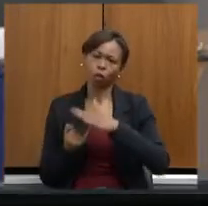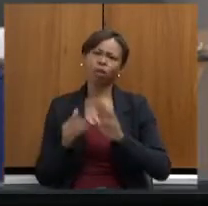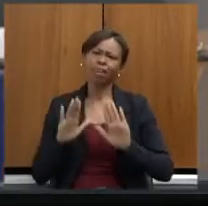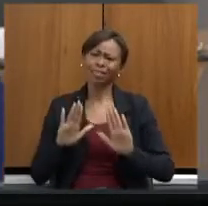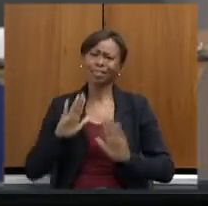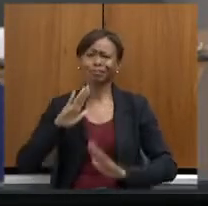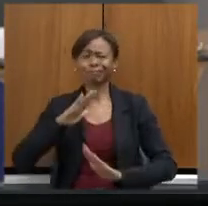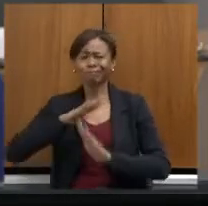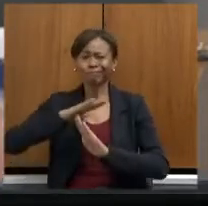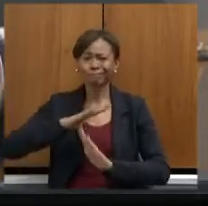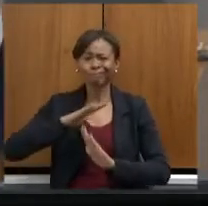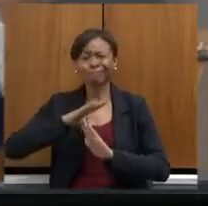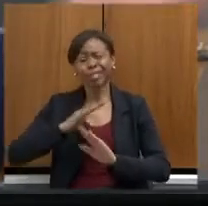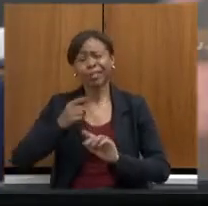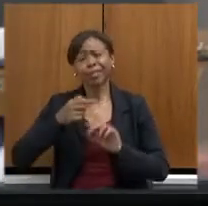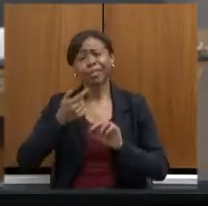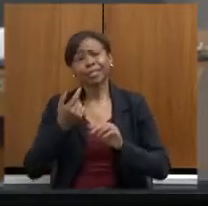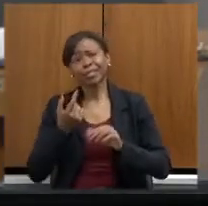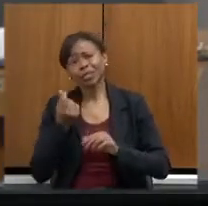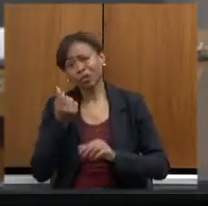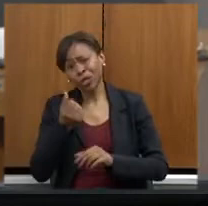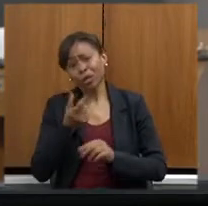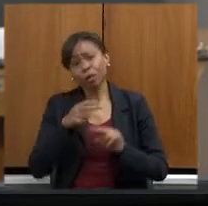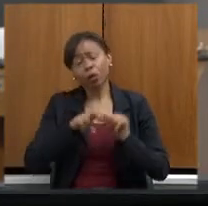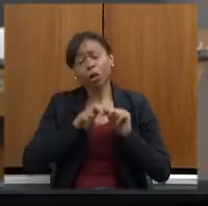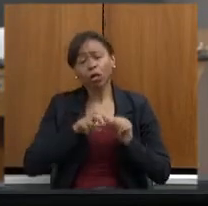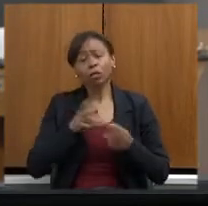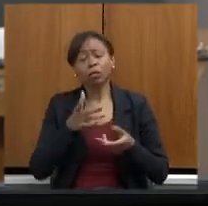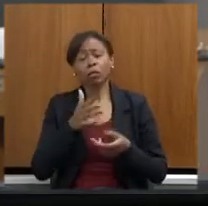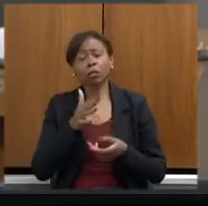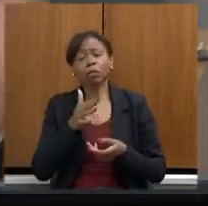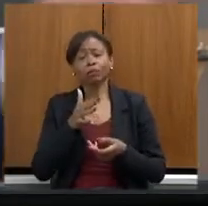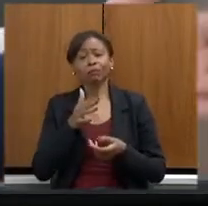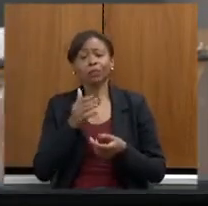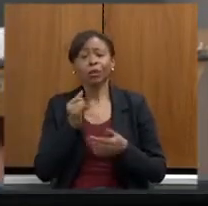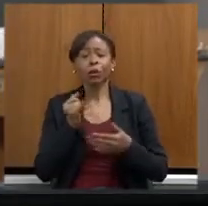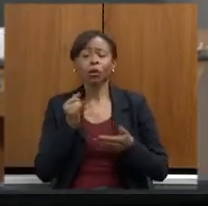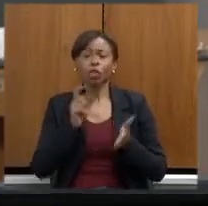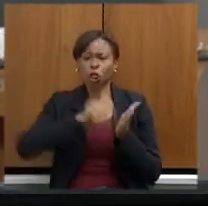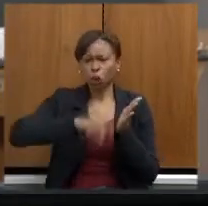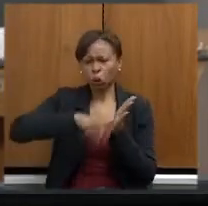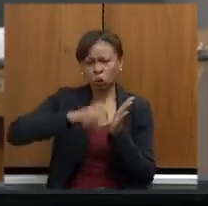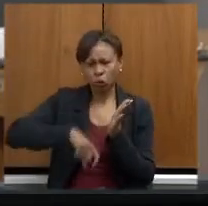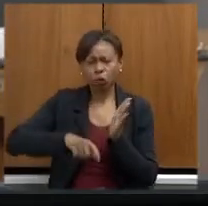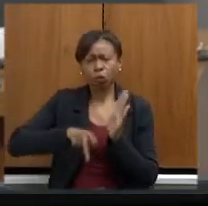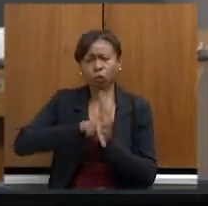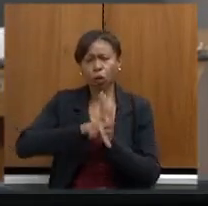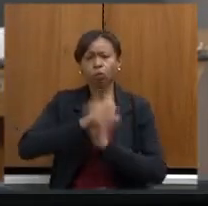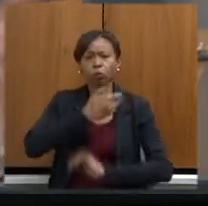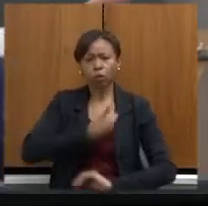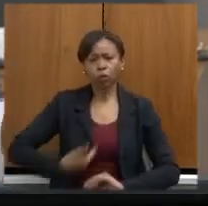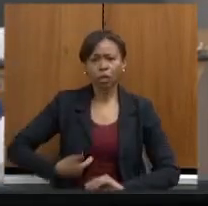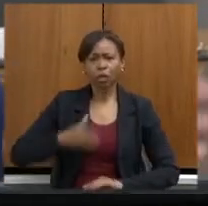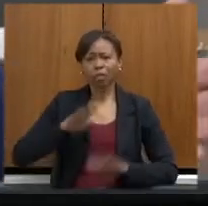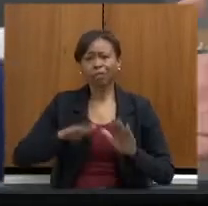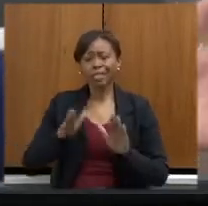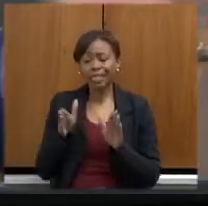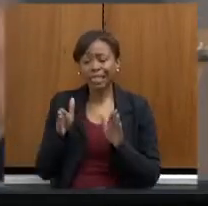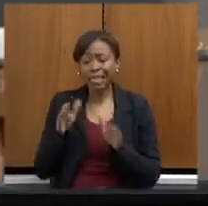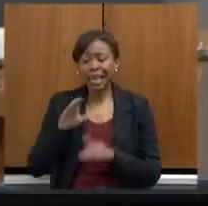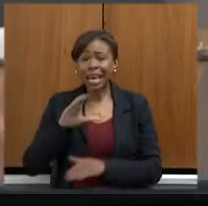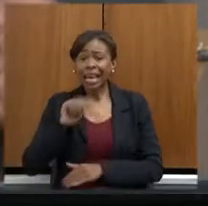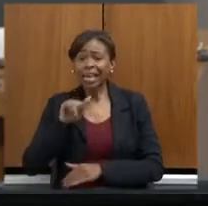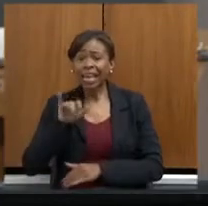algumas limitações que o recurso por causa da situação fiscal do Estado né da gente está incluído no caixa único às vezes os recursos